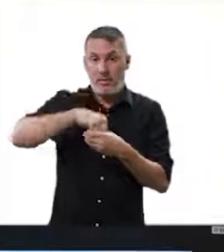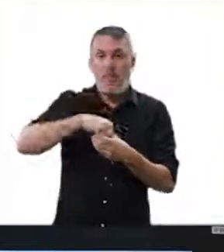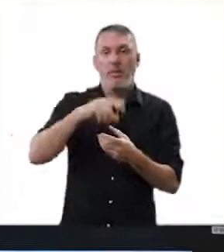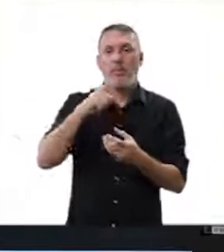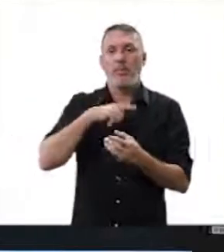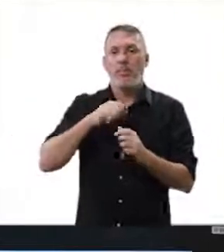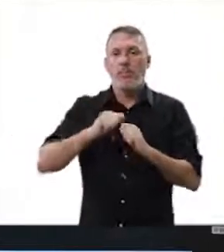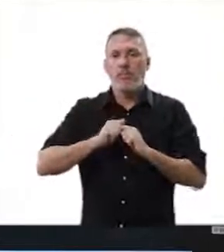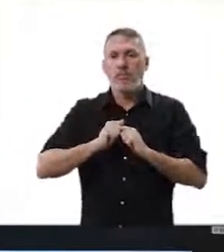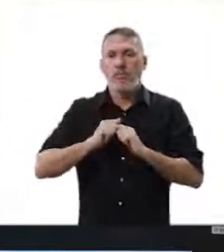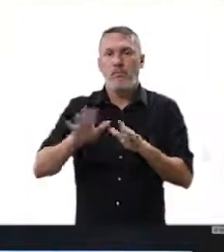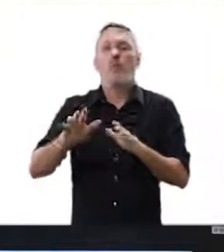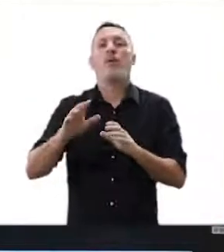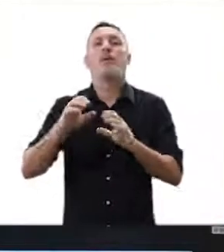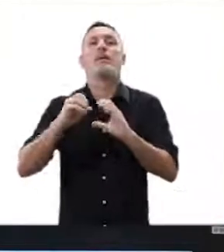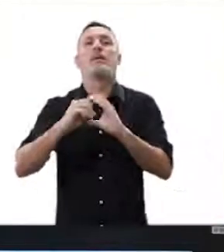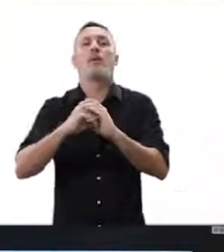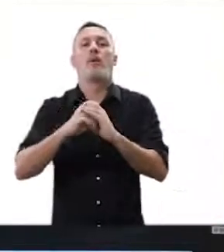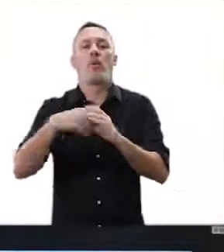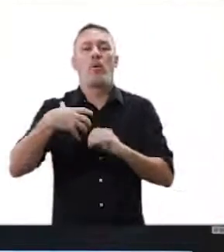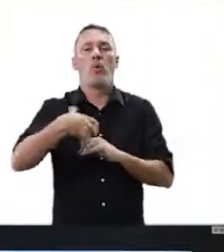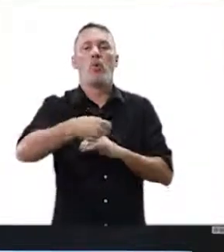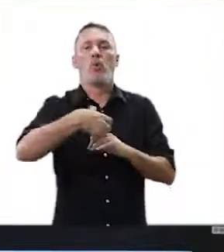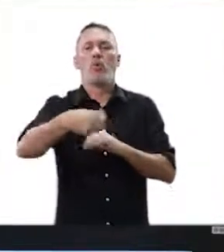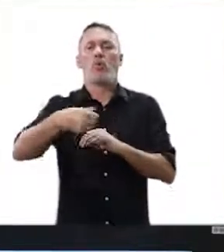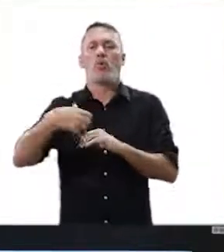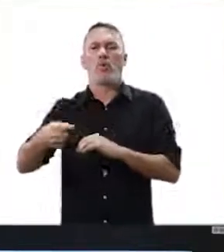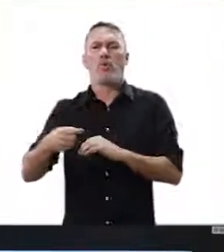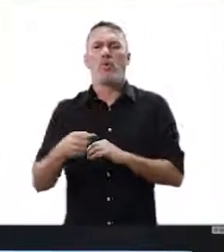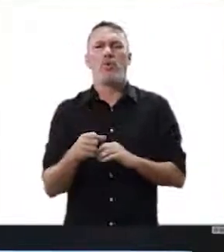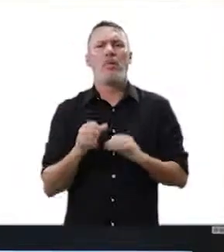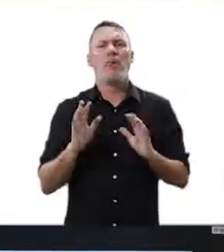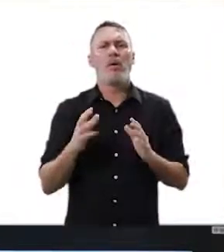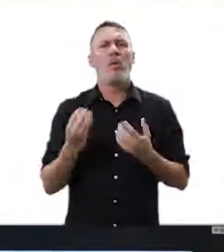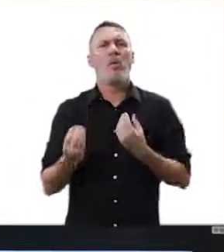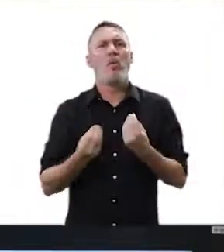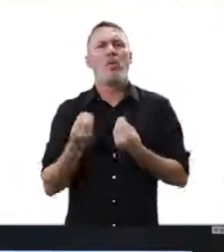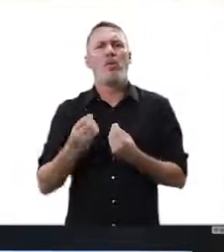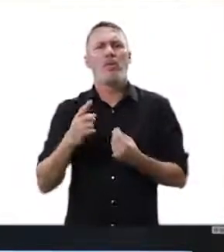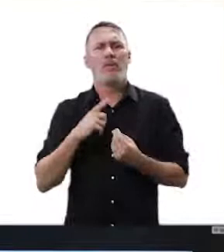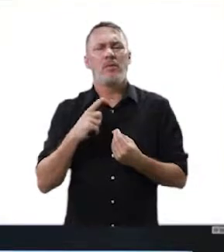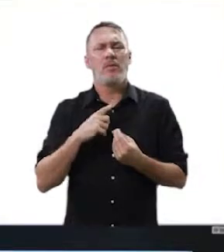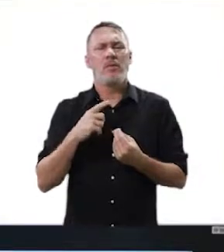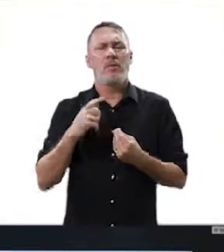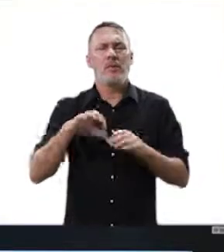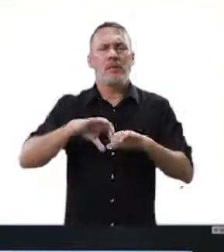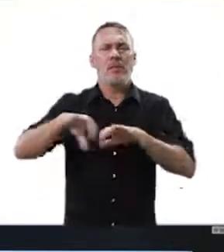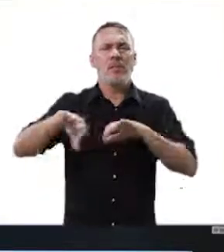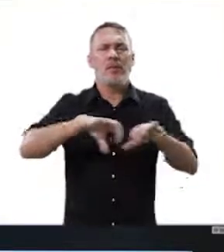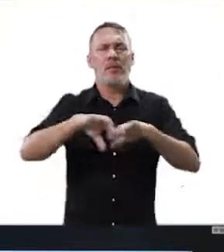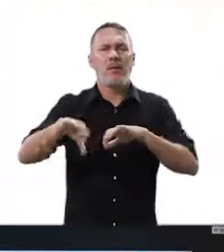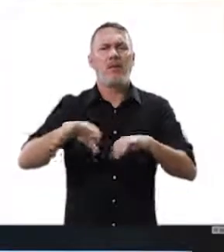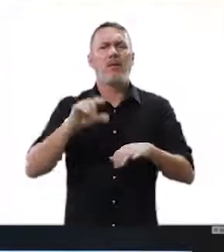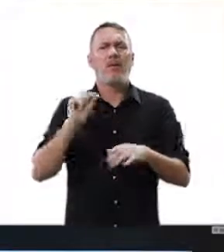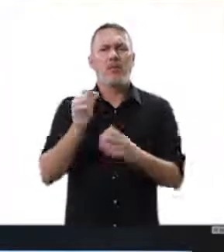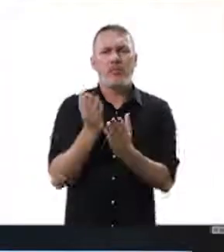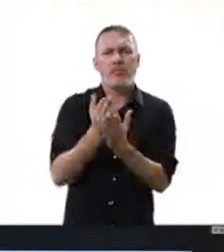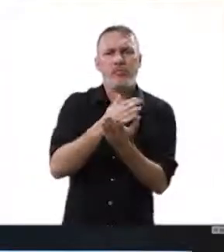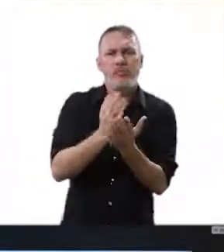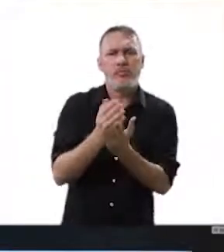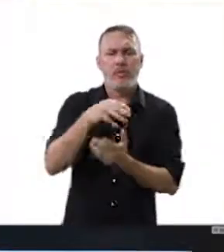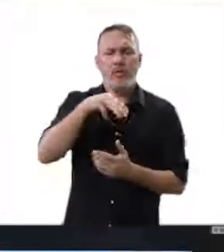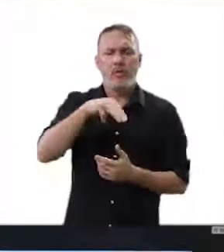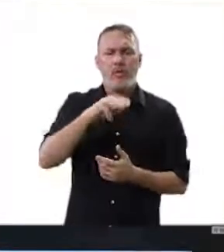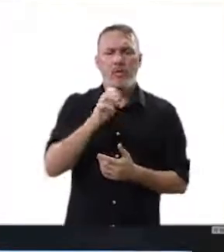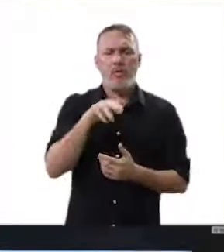negativo? Porque quantos sódios que eu estou jogando para fora? 3. Quantos potássios que estão vindo para dentro?